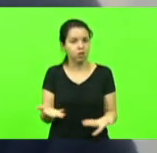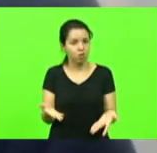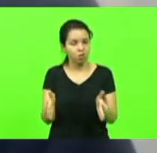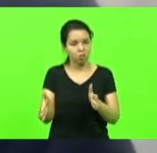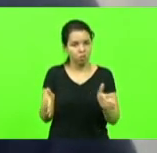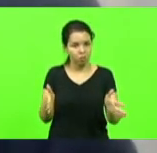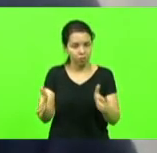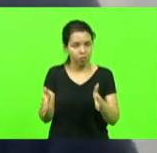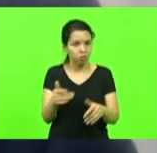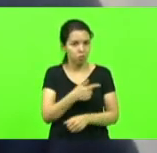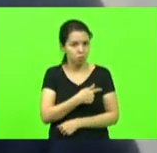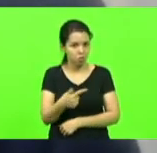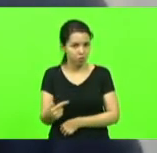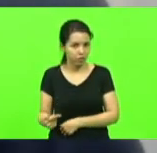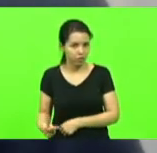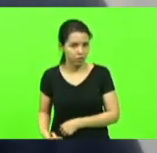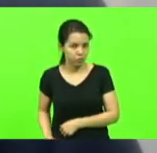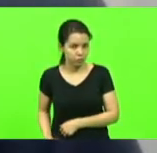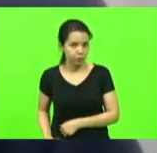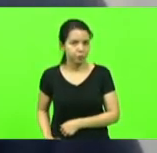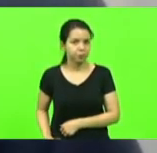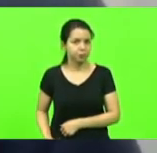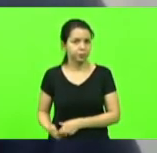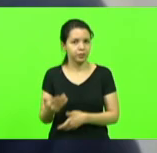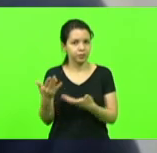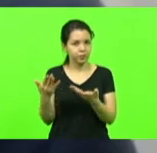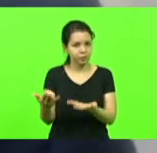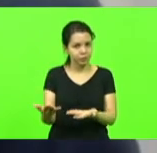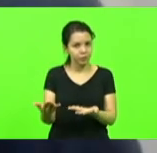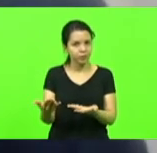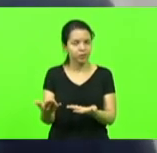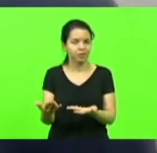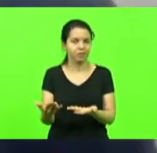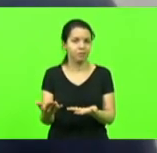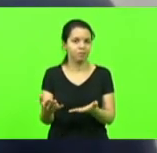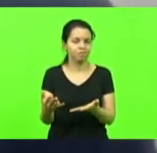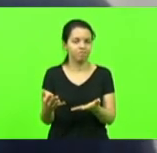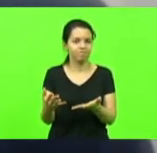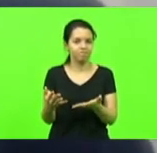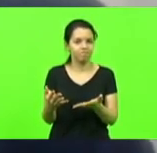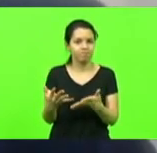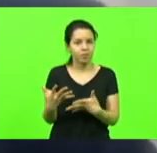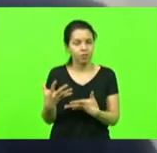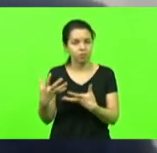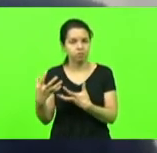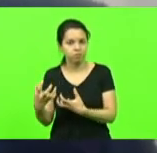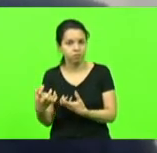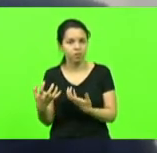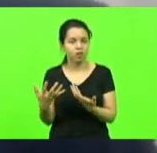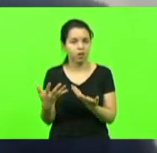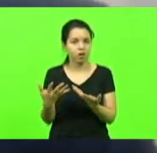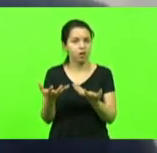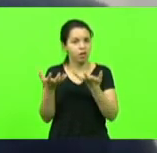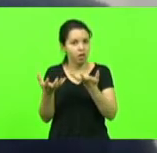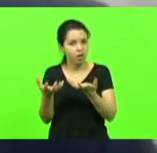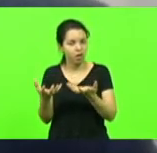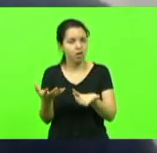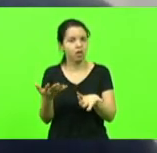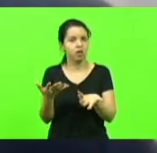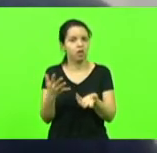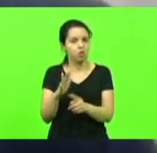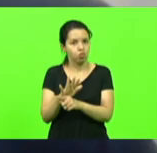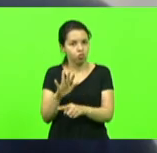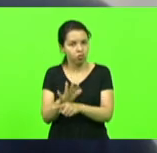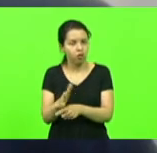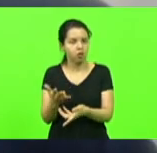o governador, na sua pessoa, ele é muito inclinado para essa estratégia, para essas